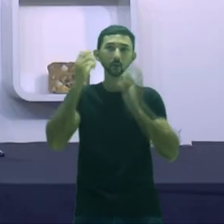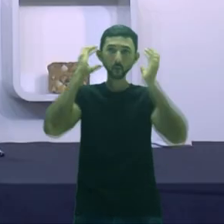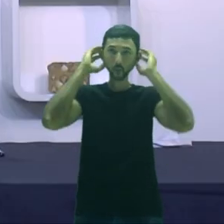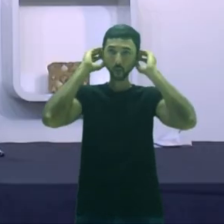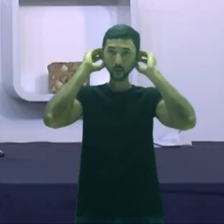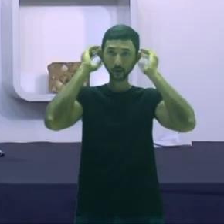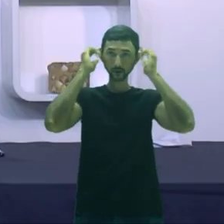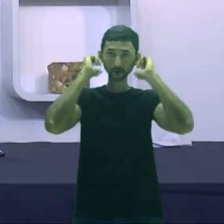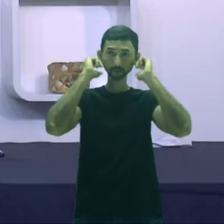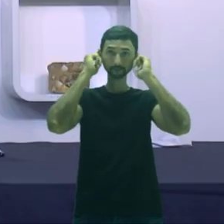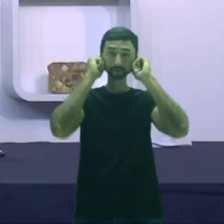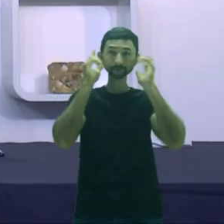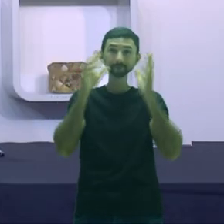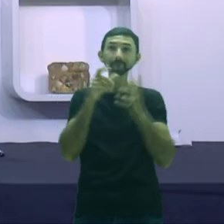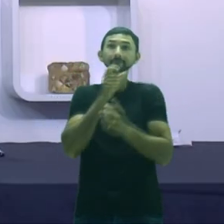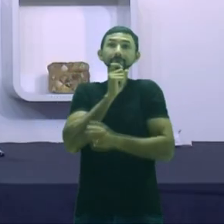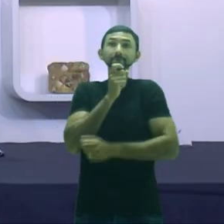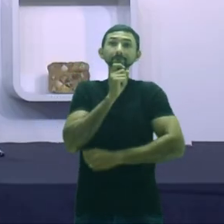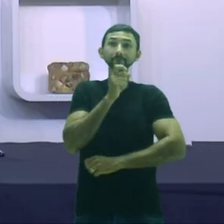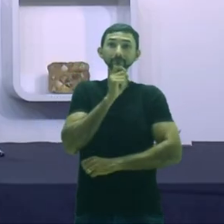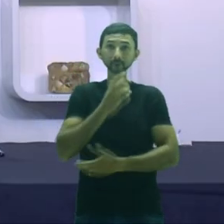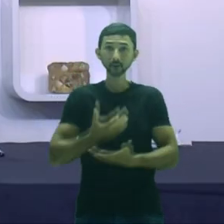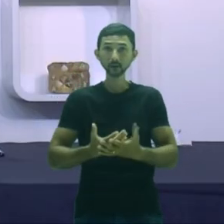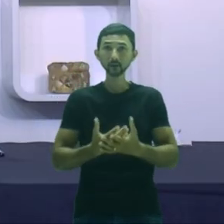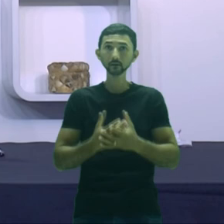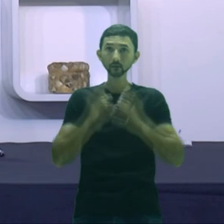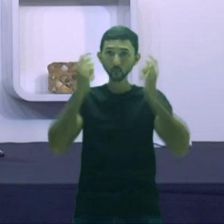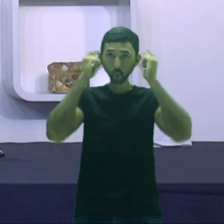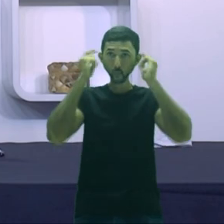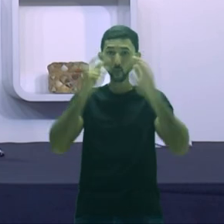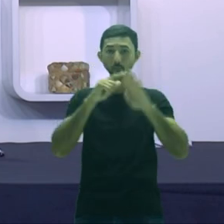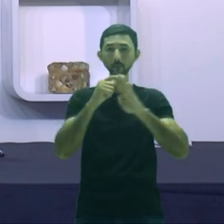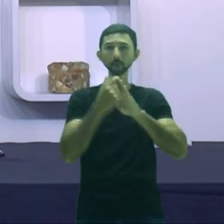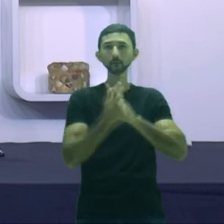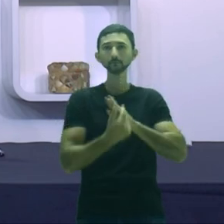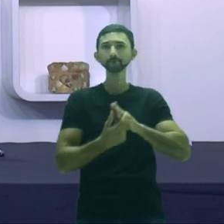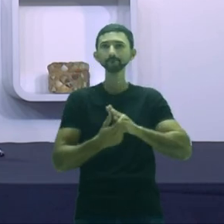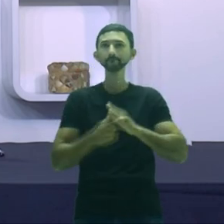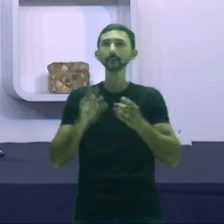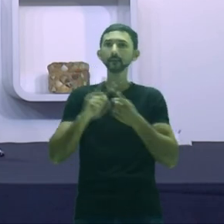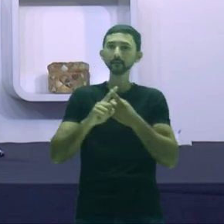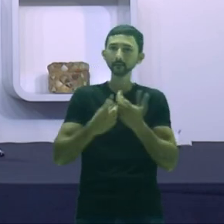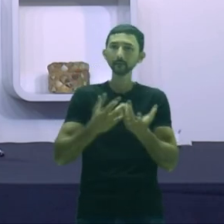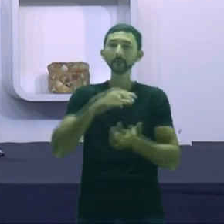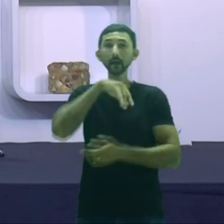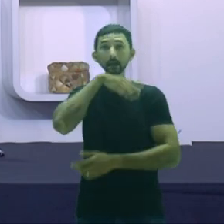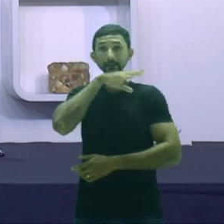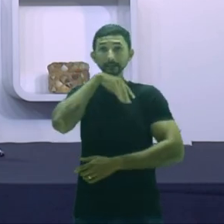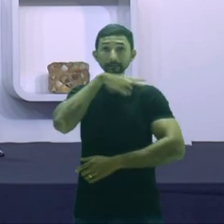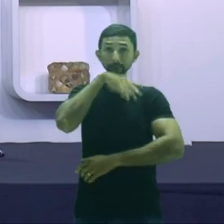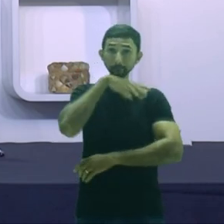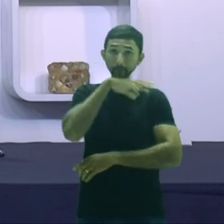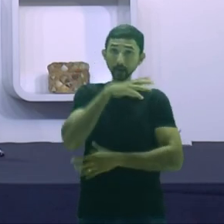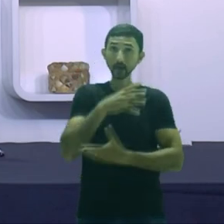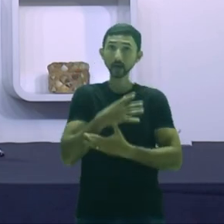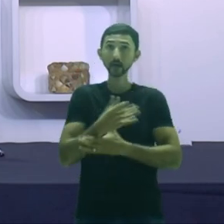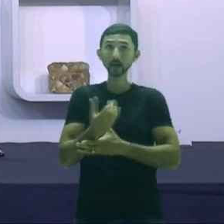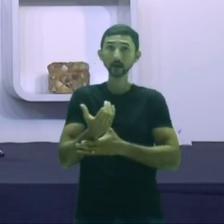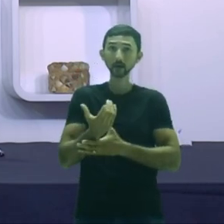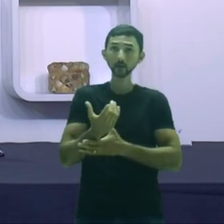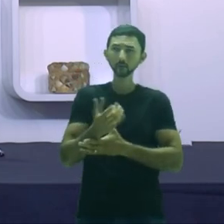fica gelada, tá? Ou seja, extremidade do corpo. E esses animais, com um mecanismo de evitar a